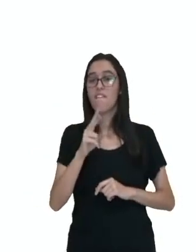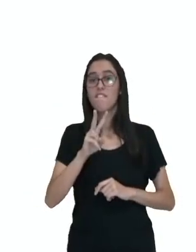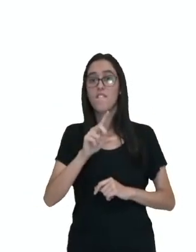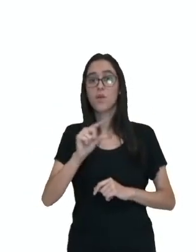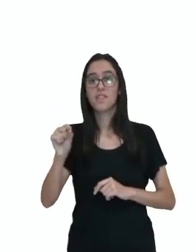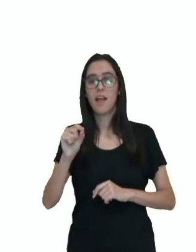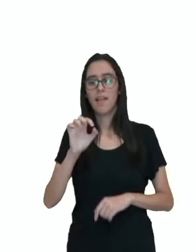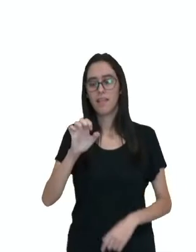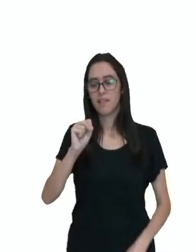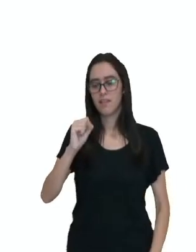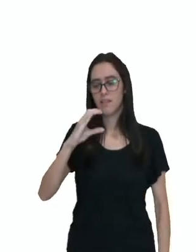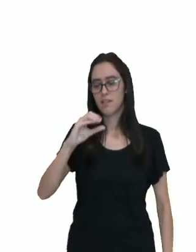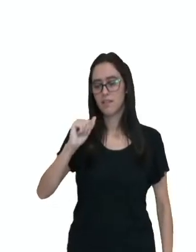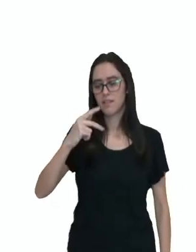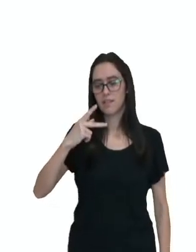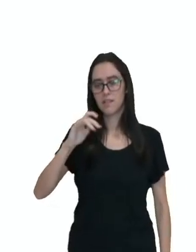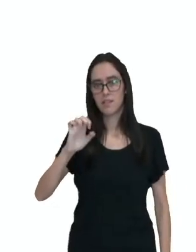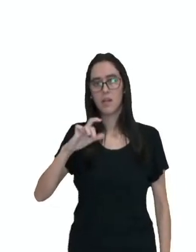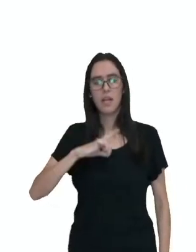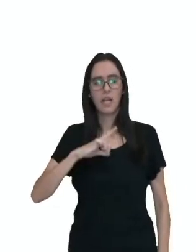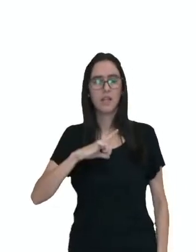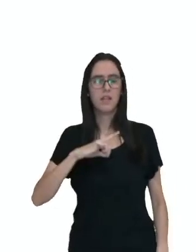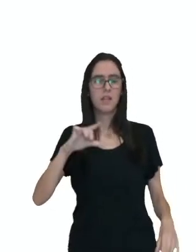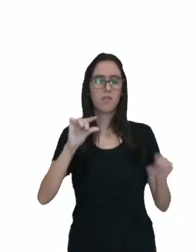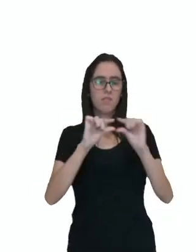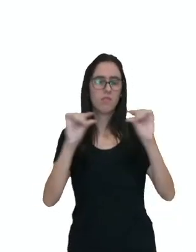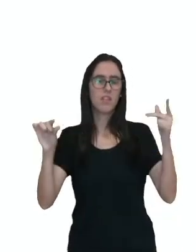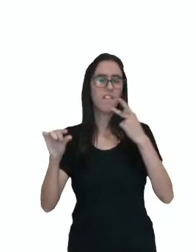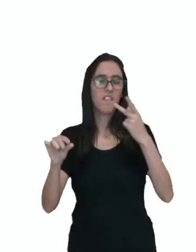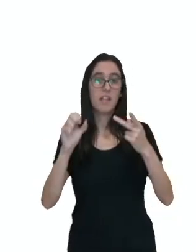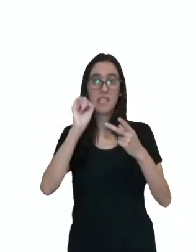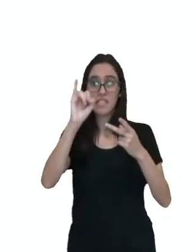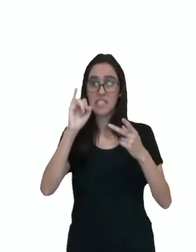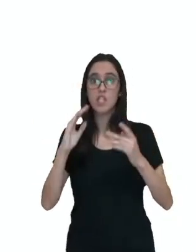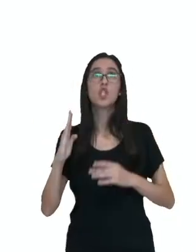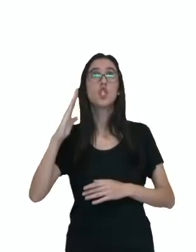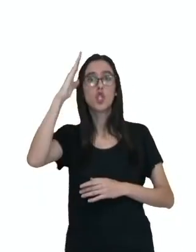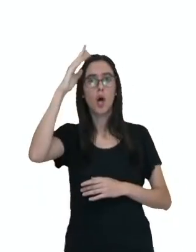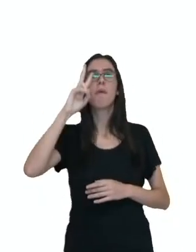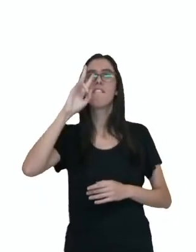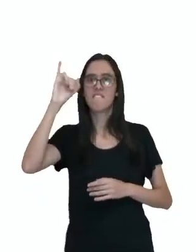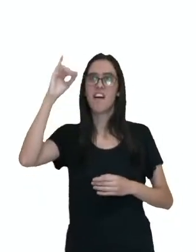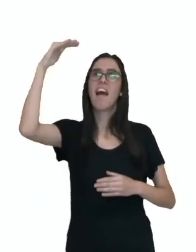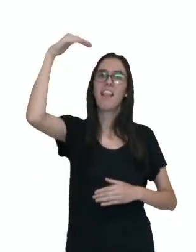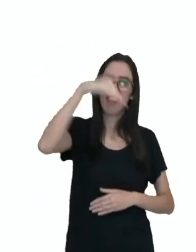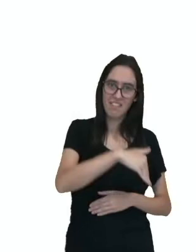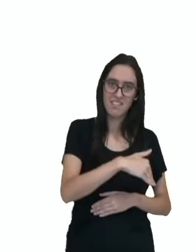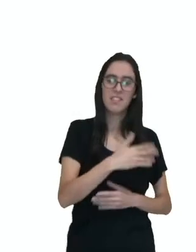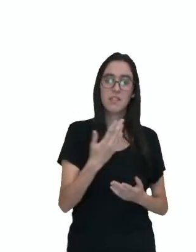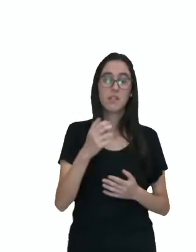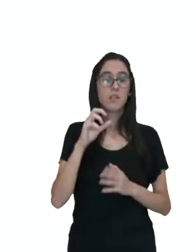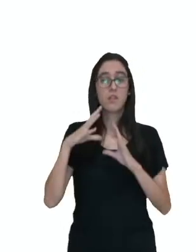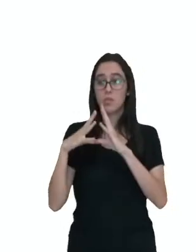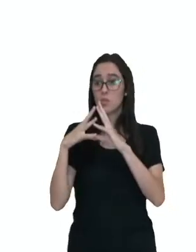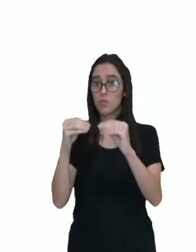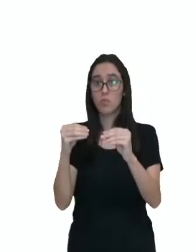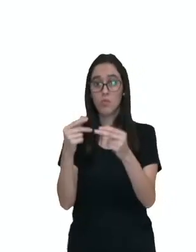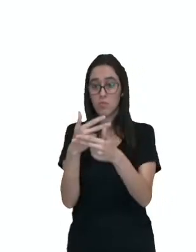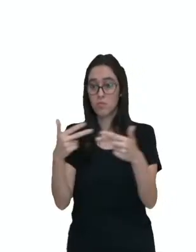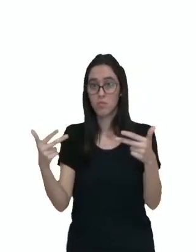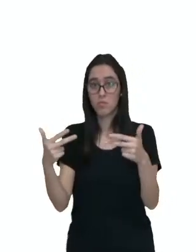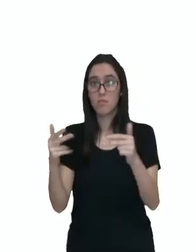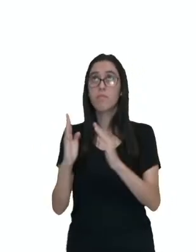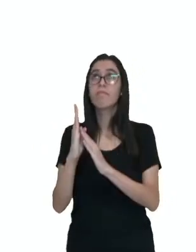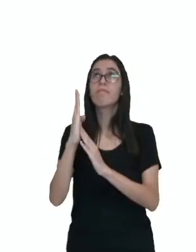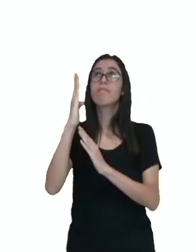Um ditado fala que tudo que sobe desce. Fisicamente falando, todo objeto que sobe verticalmente atinge